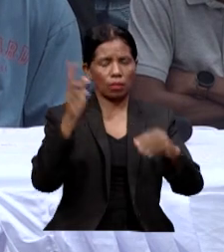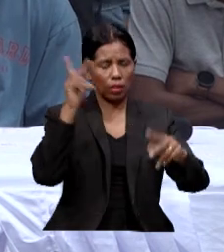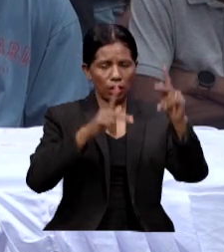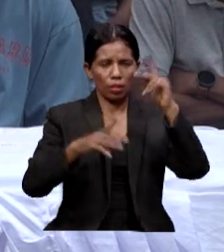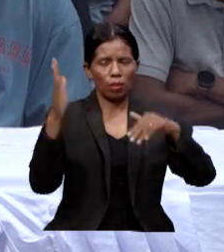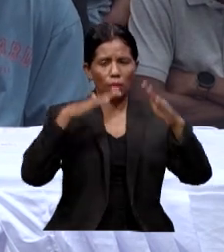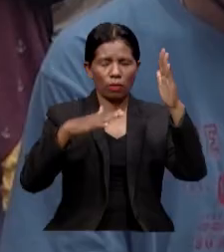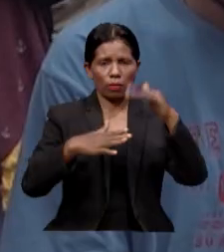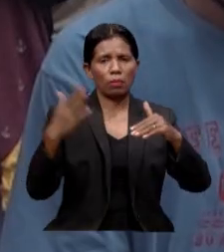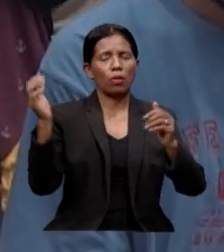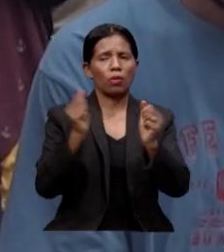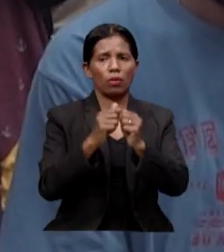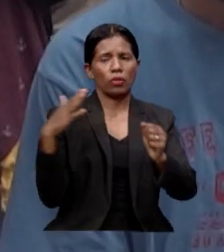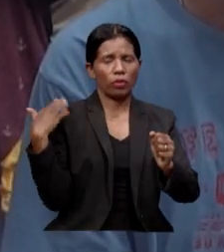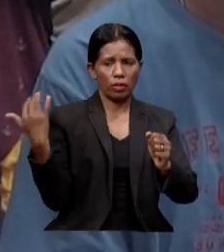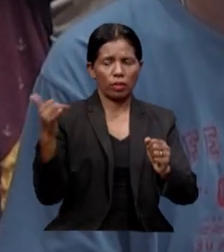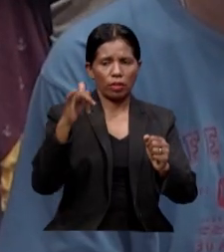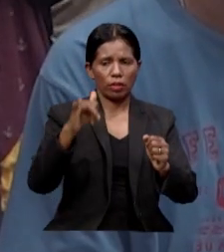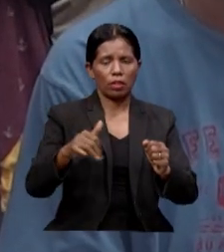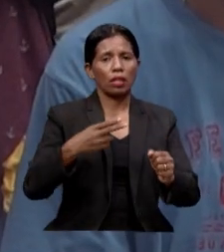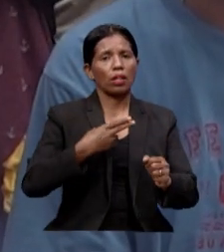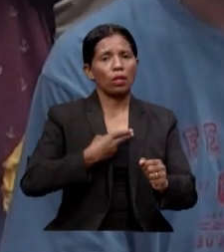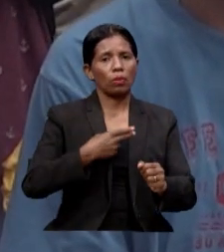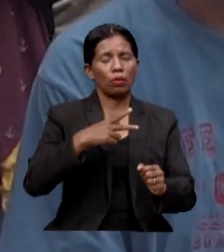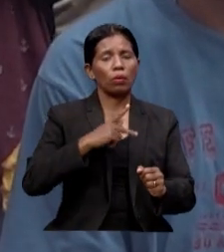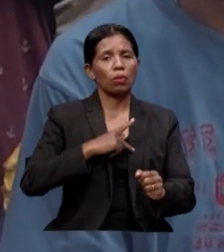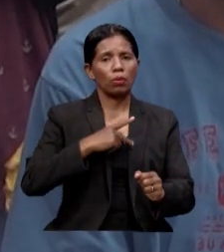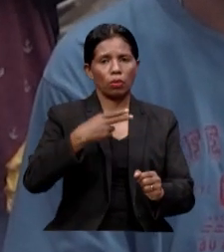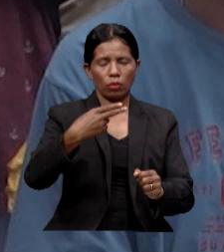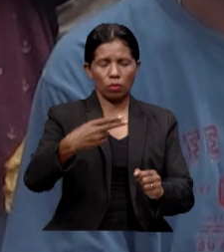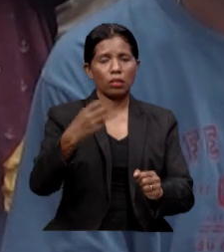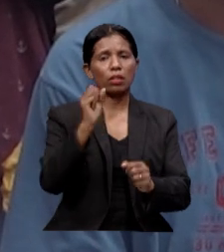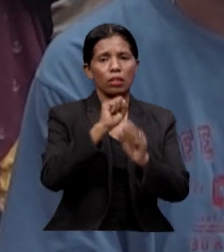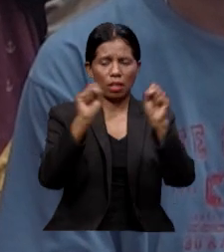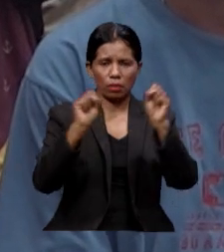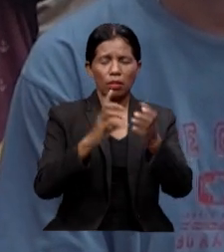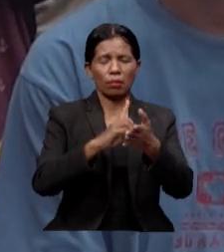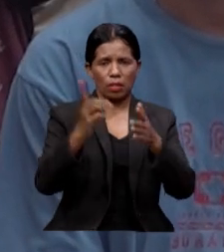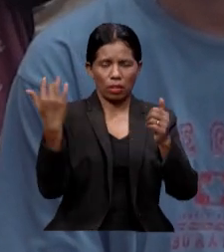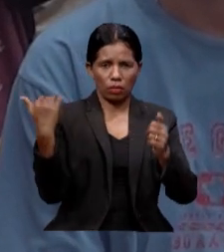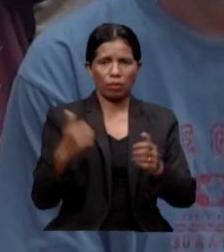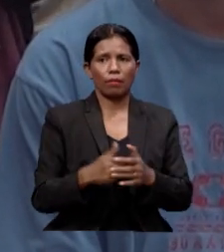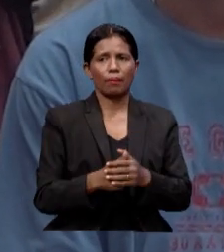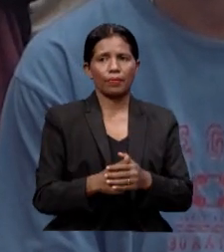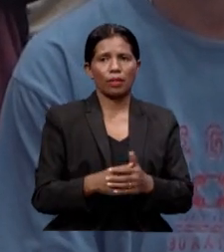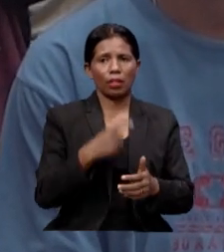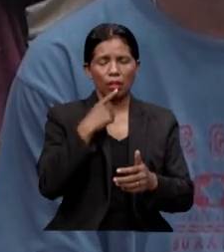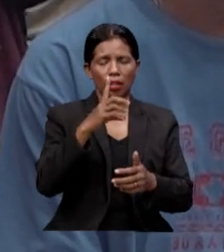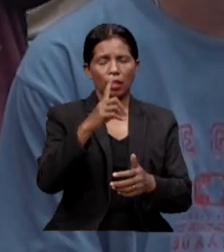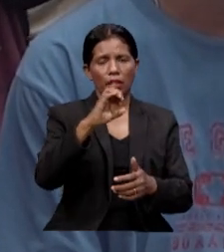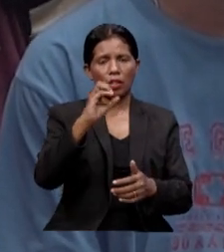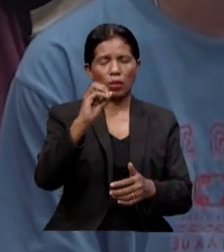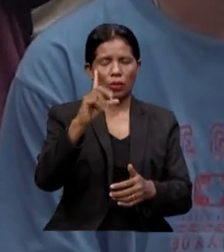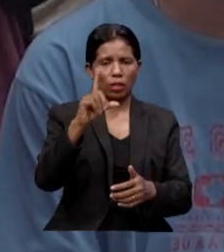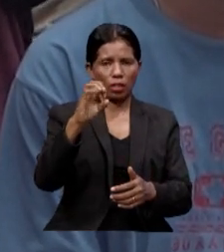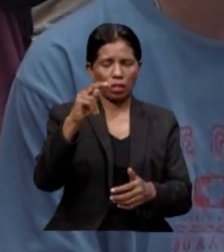confronto entre jovem Sira e NB acontece e a Colhoun, sábado, semana coto. Porta-voz comunidade Colhoun de Olindo Veira